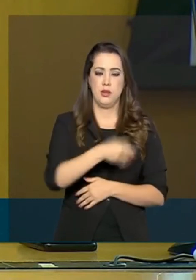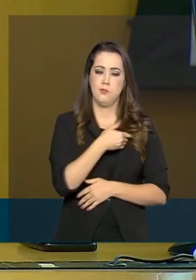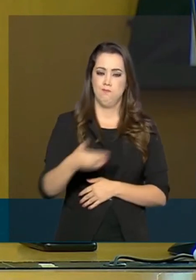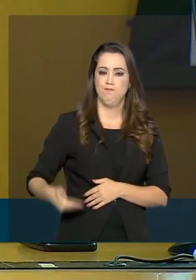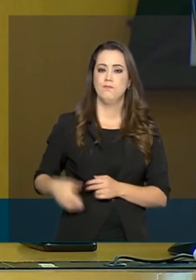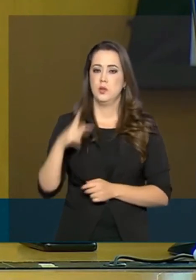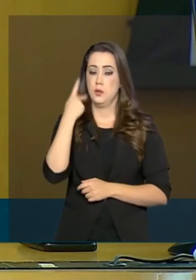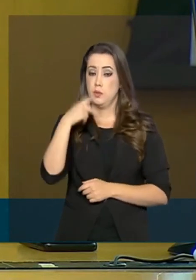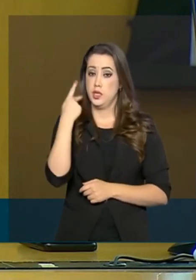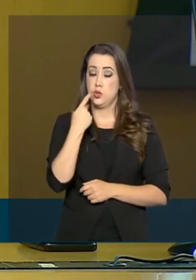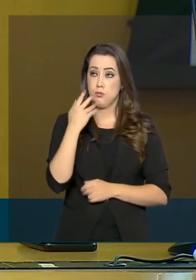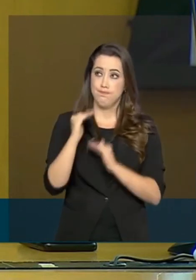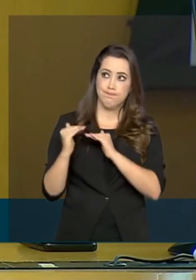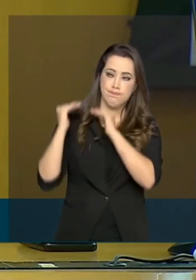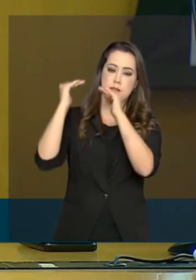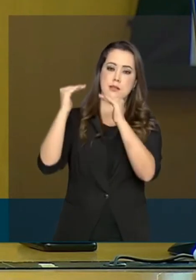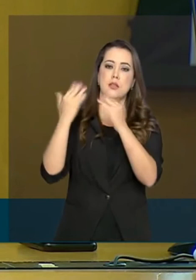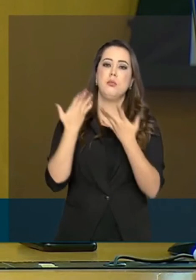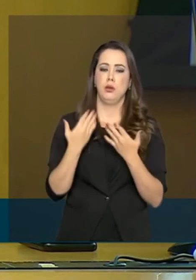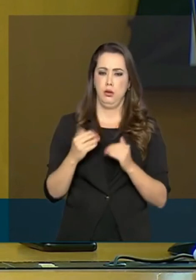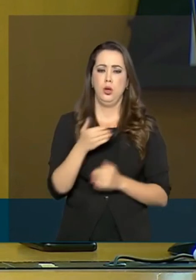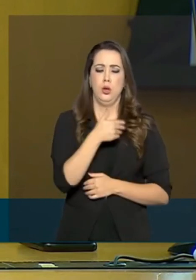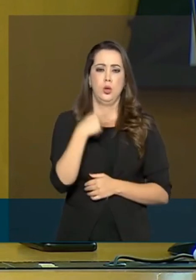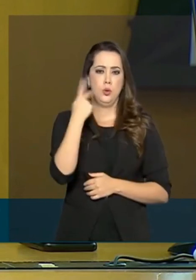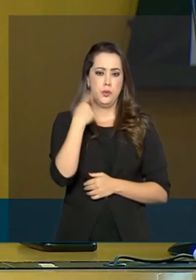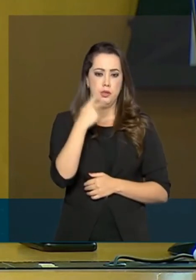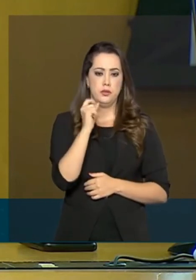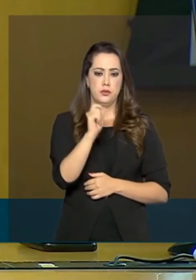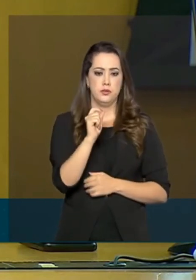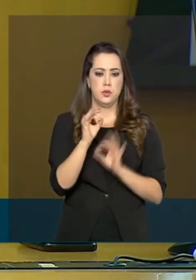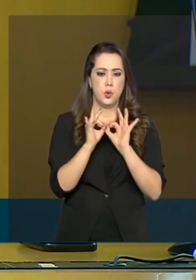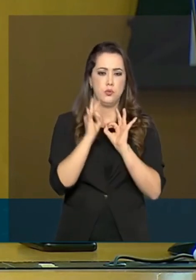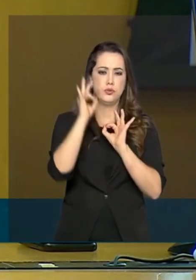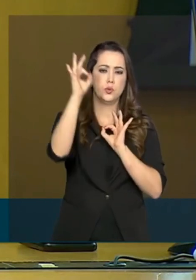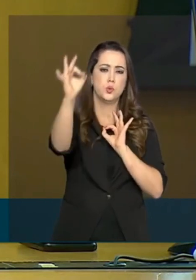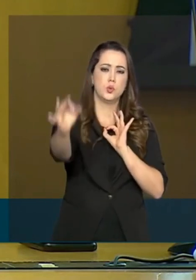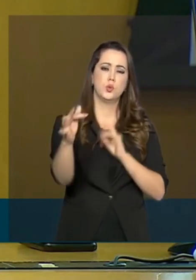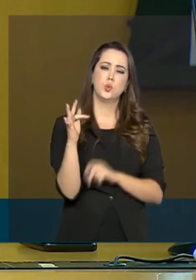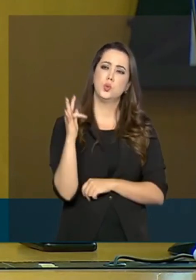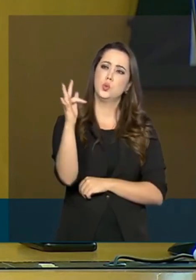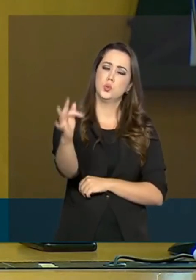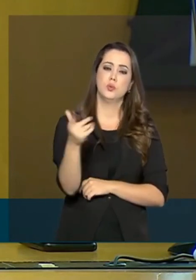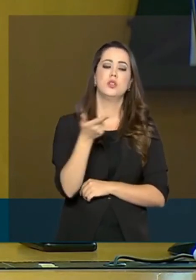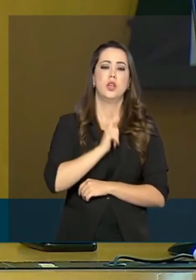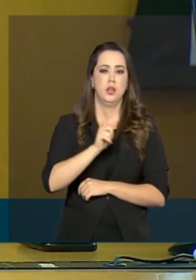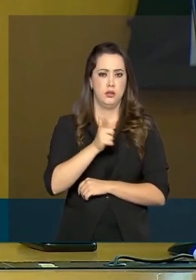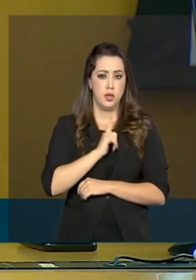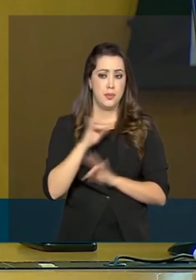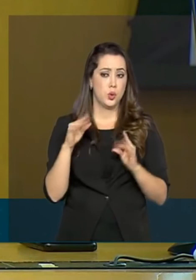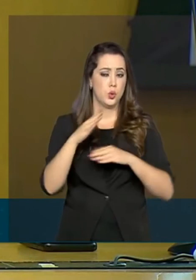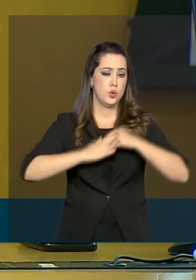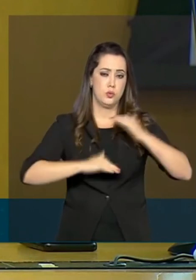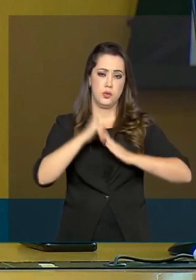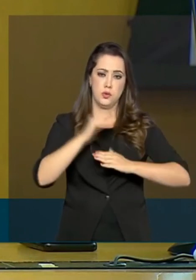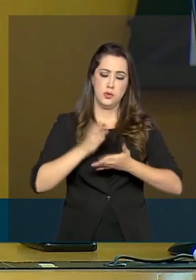numa política de Estado, pensando numa política a longo prazo para todos os profissionais que